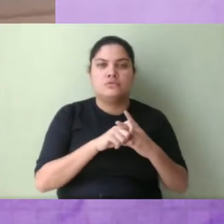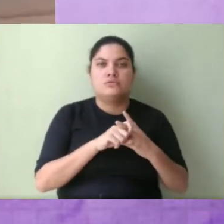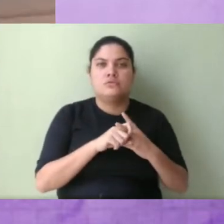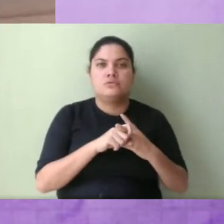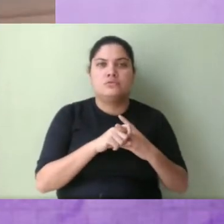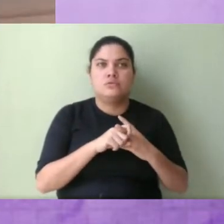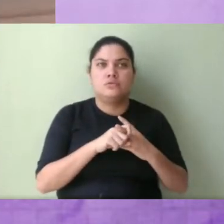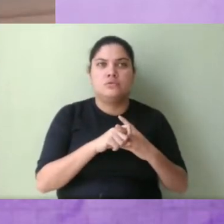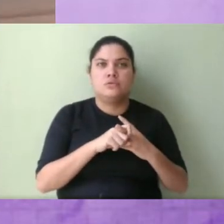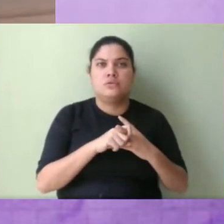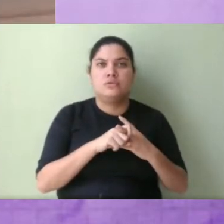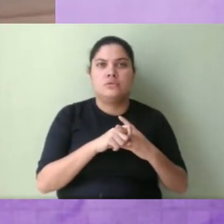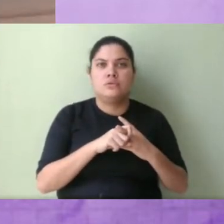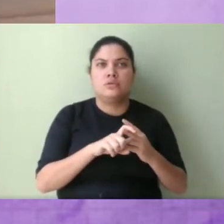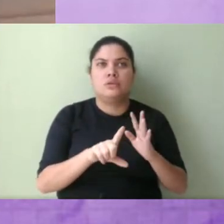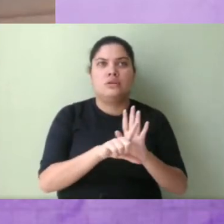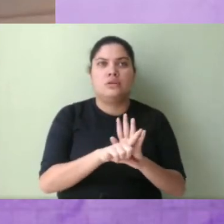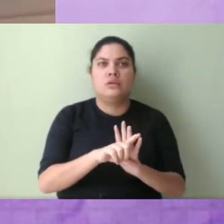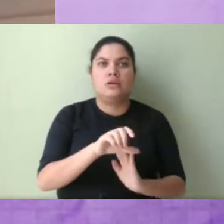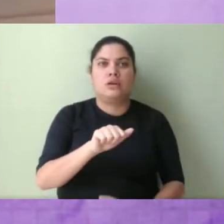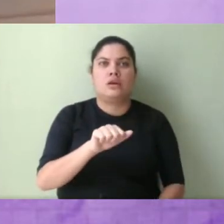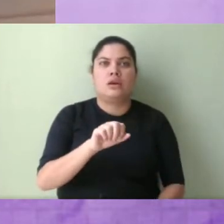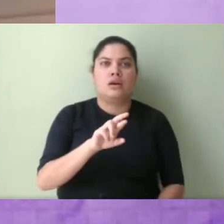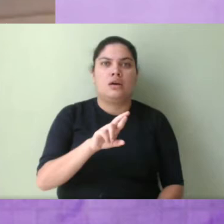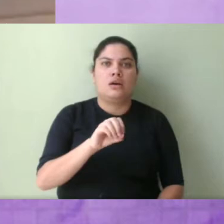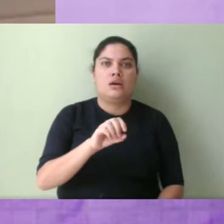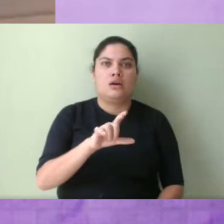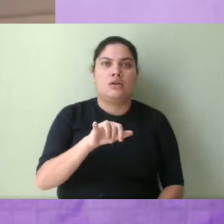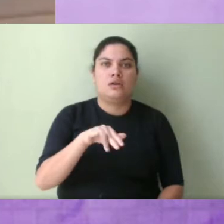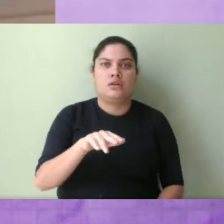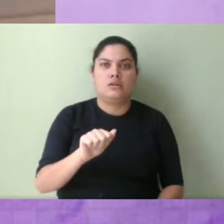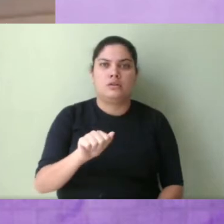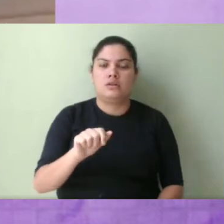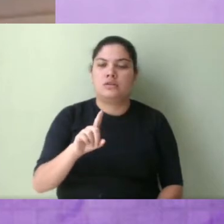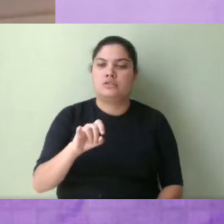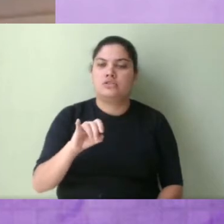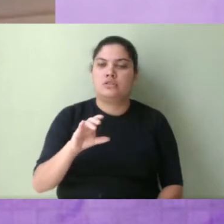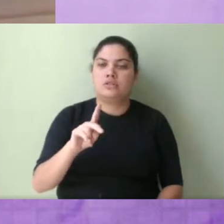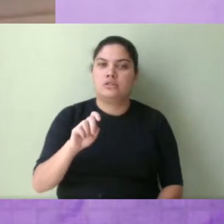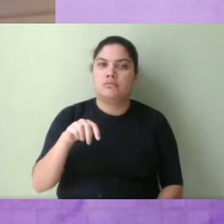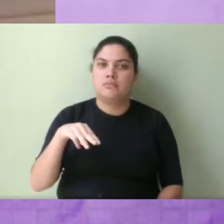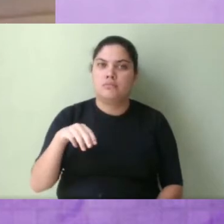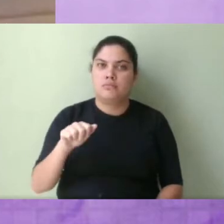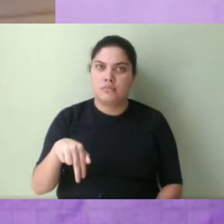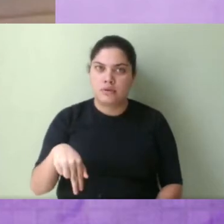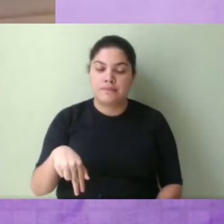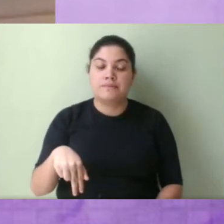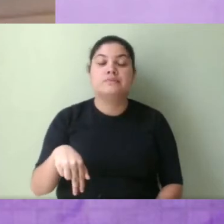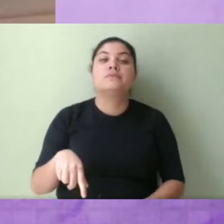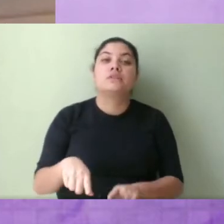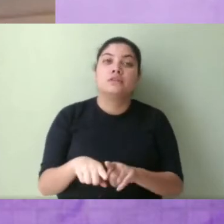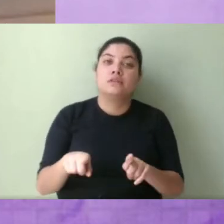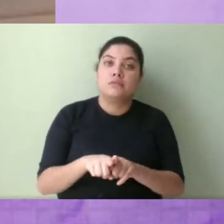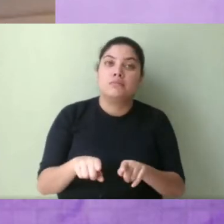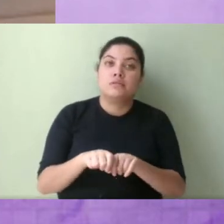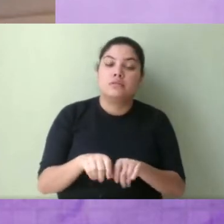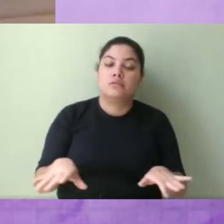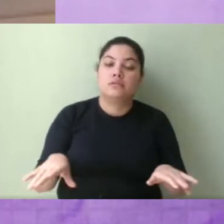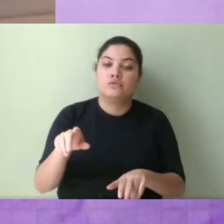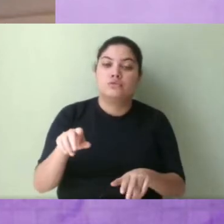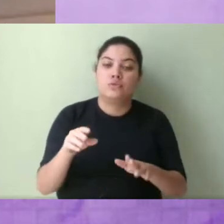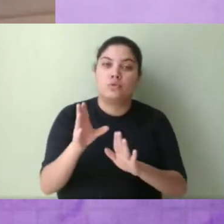A gente elegia 2 tópicos. Então, assim, o primeiro foi violação de privacidade e distribuição.